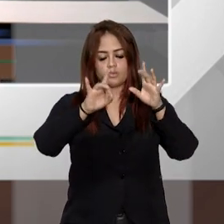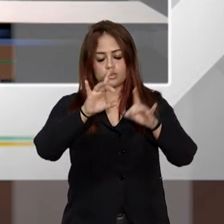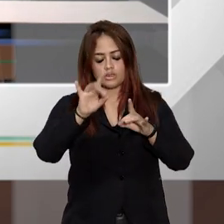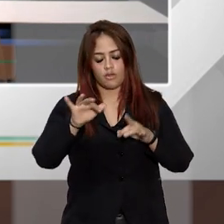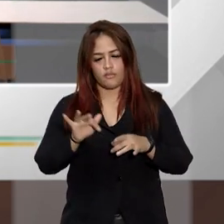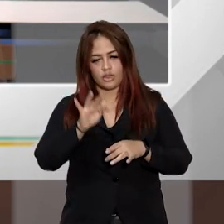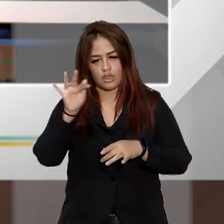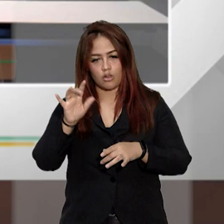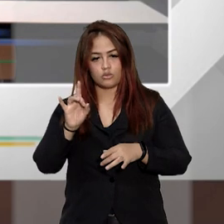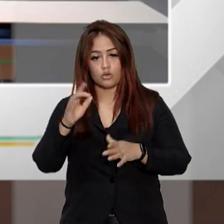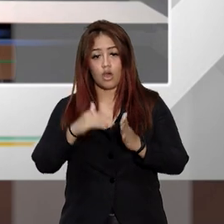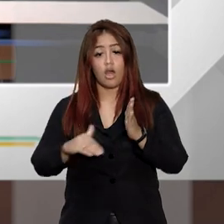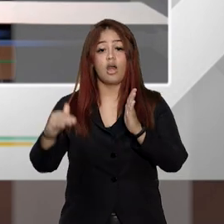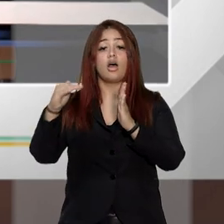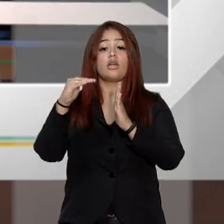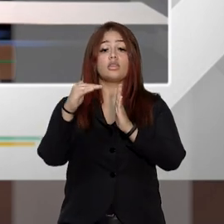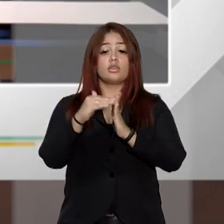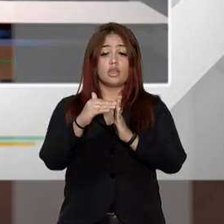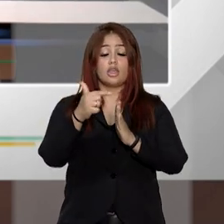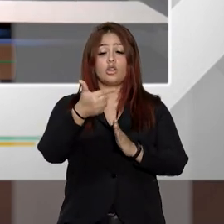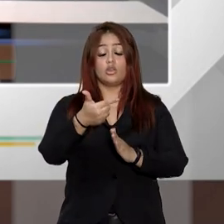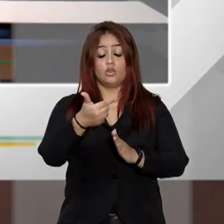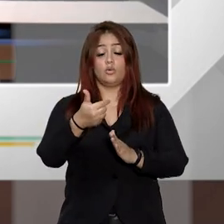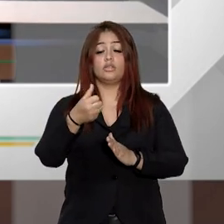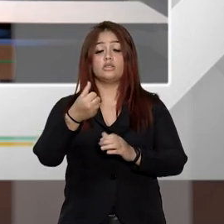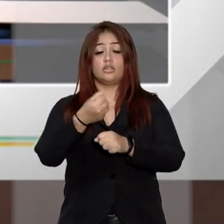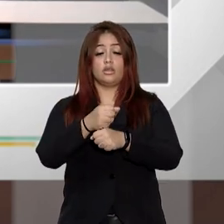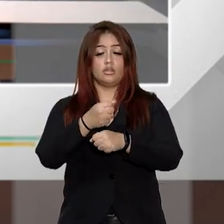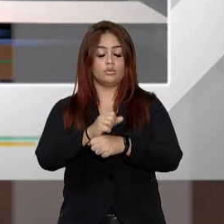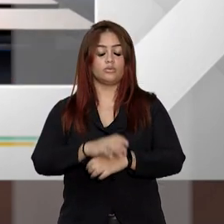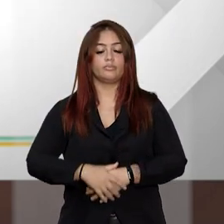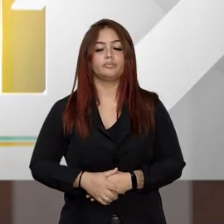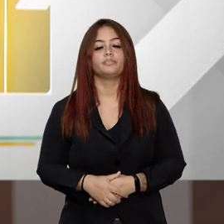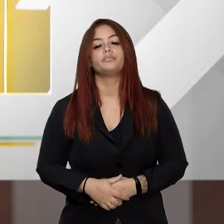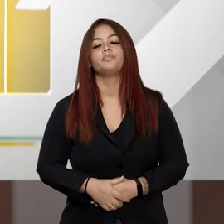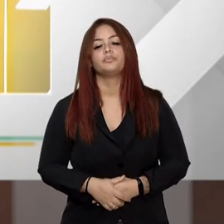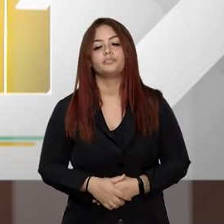a lei comine a pena máxima não superior a 2 anos.